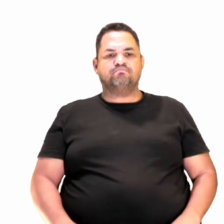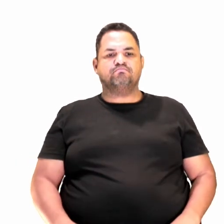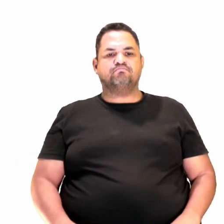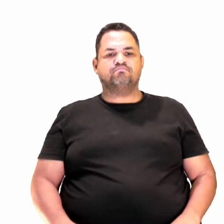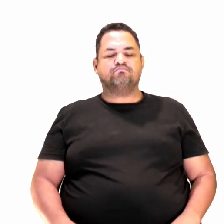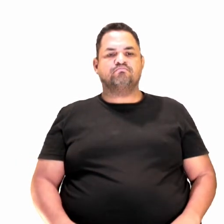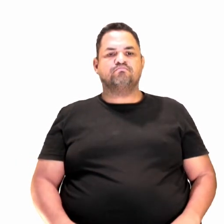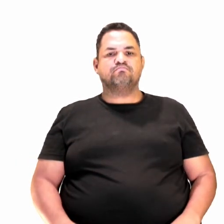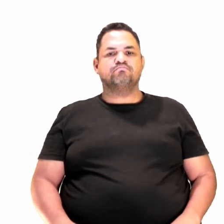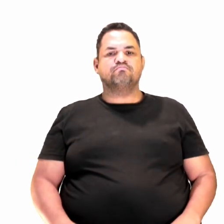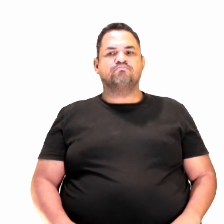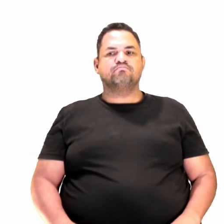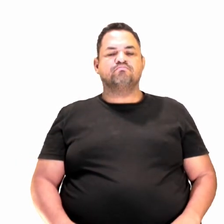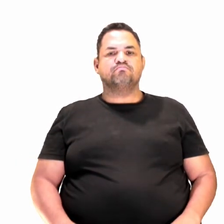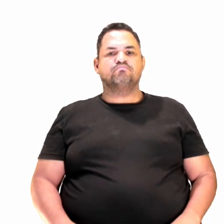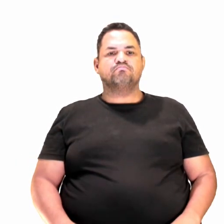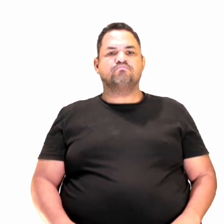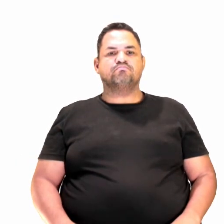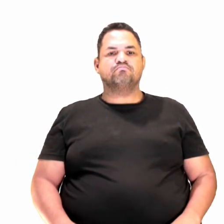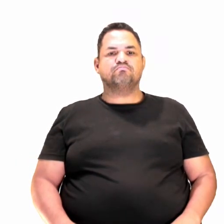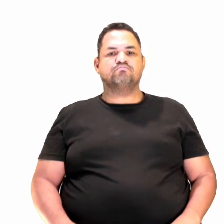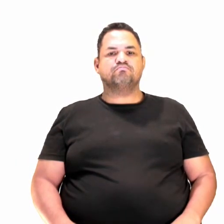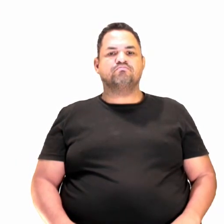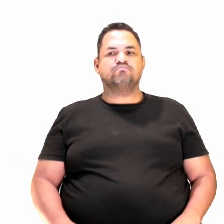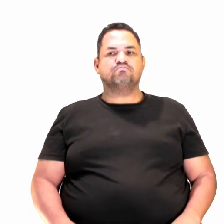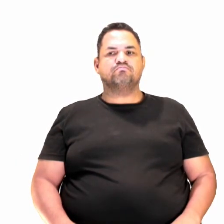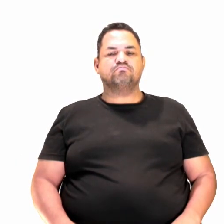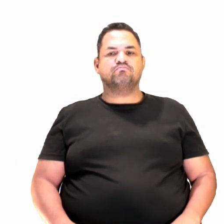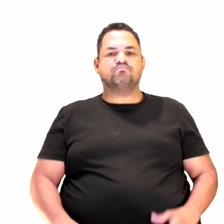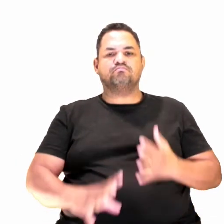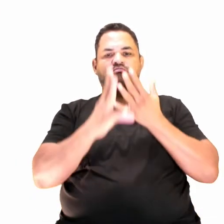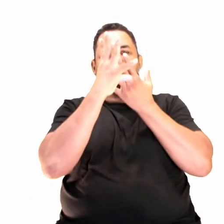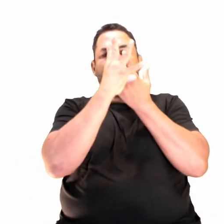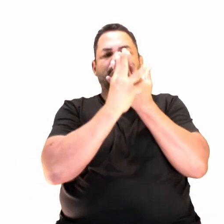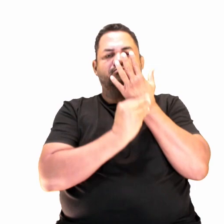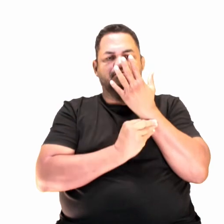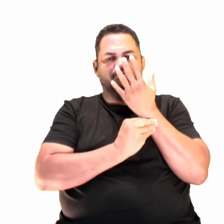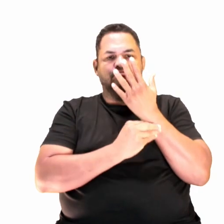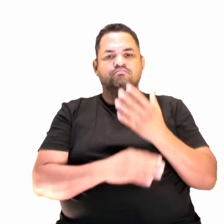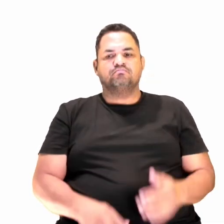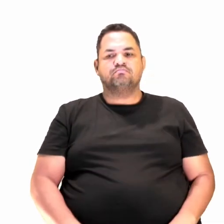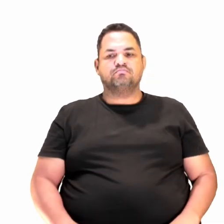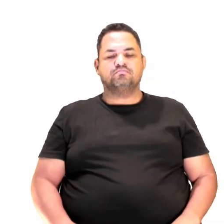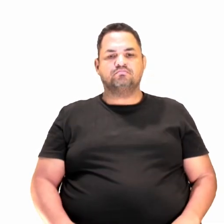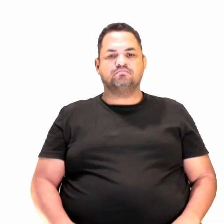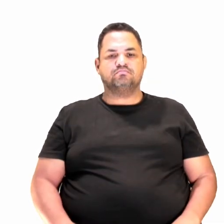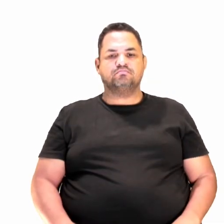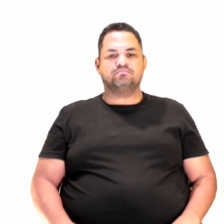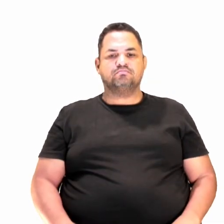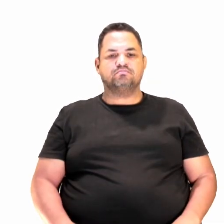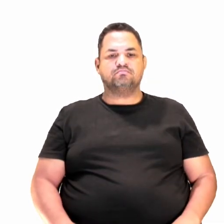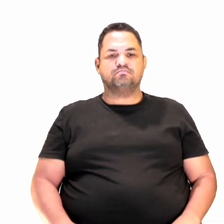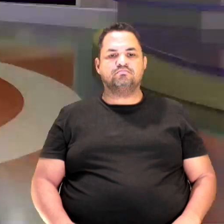something about it, deve fazer algo a respeito. Essas são as nossas referências.